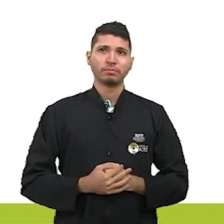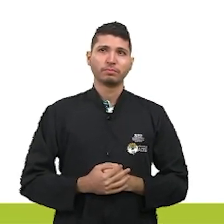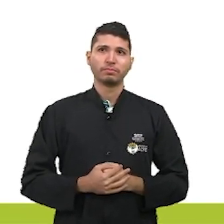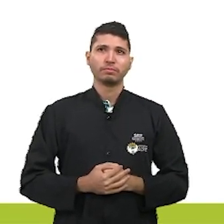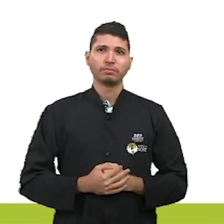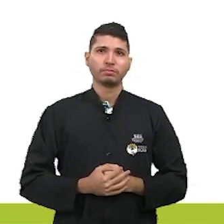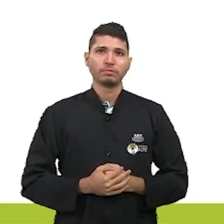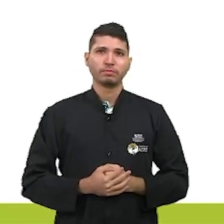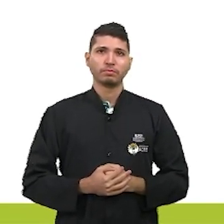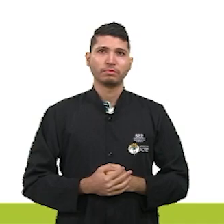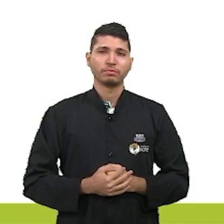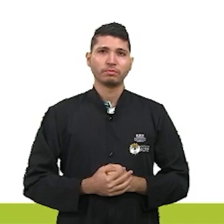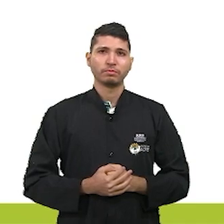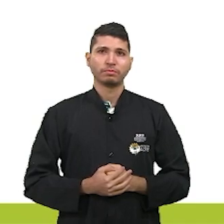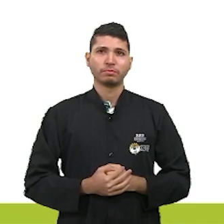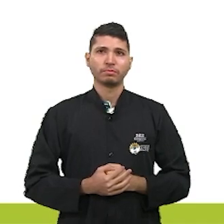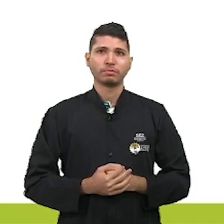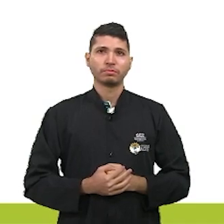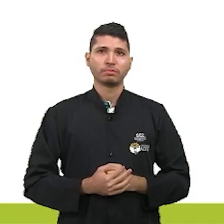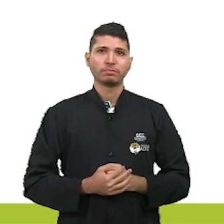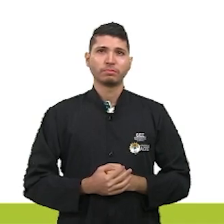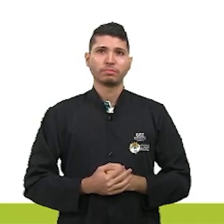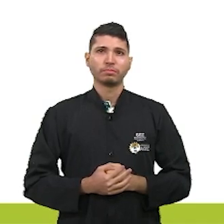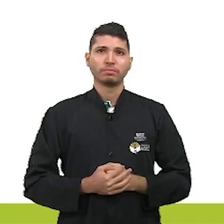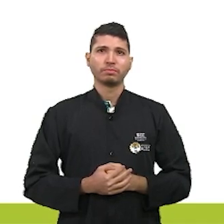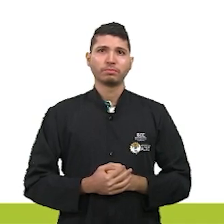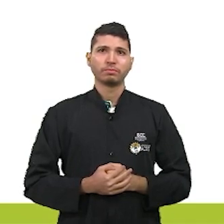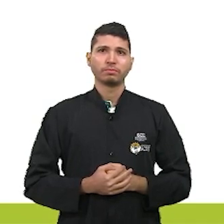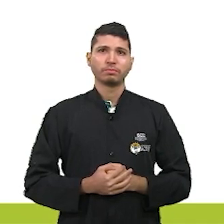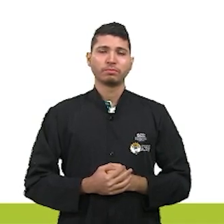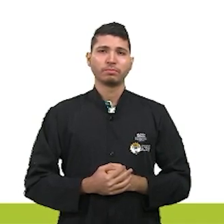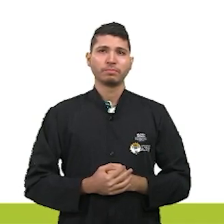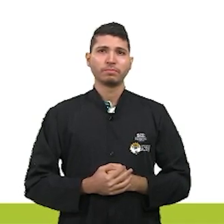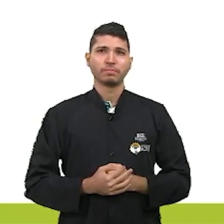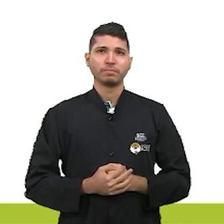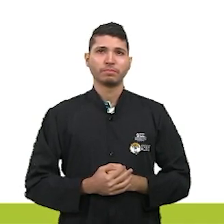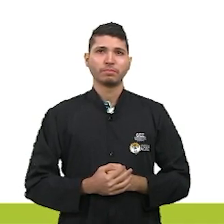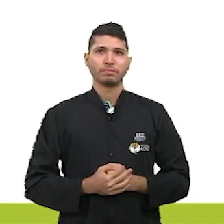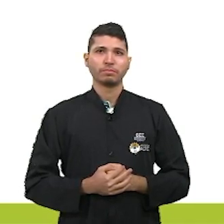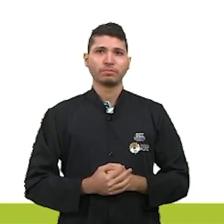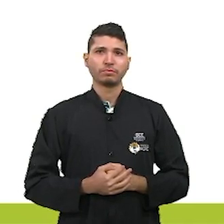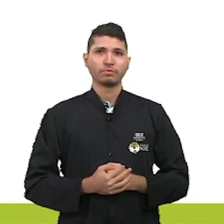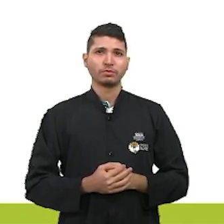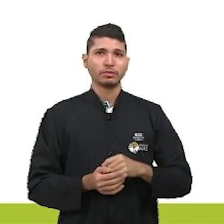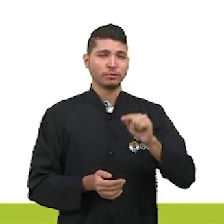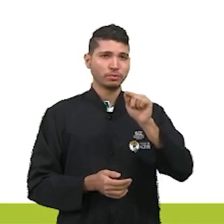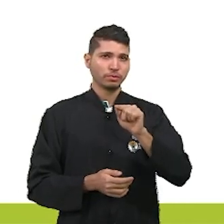Eu vou fixar essas duas como se fossem uma única letra. Por exemplo,